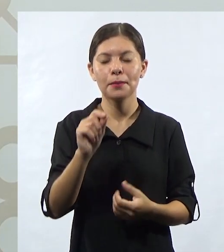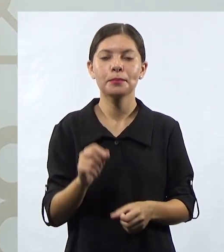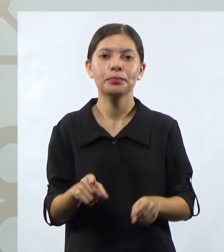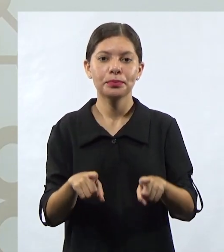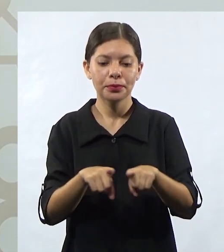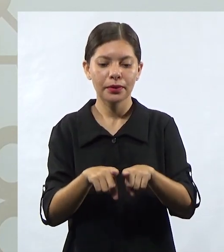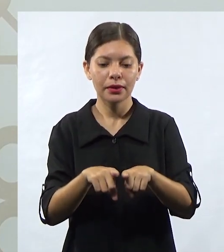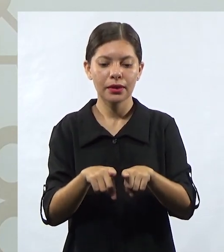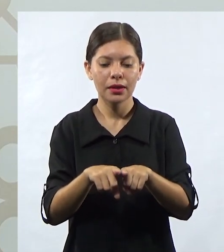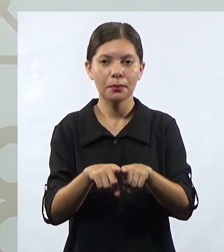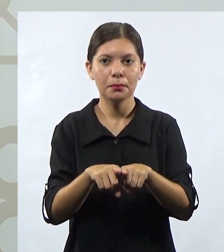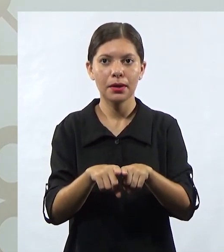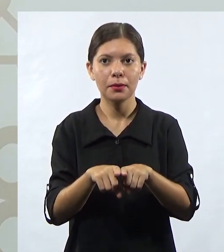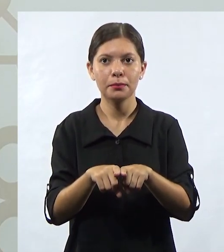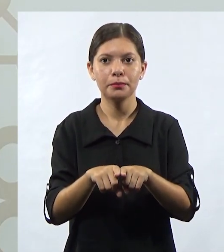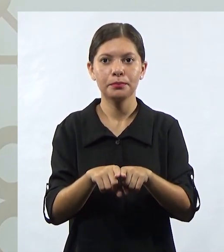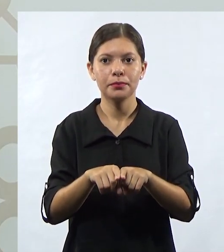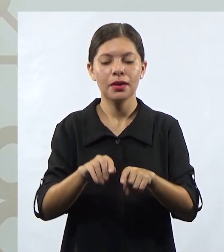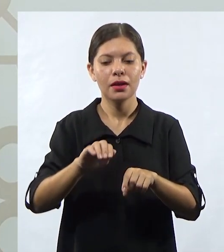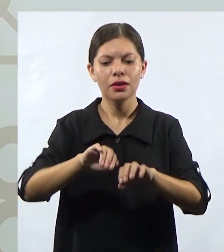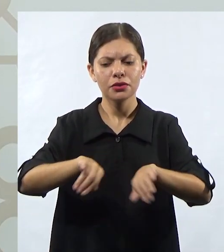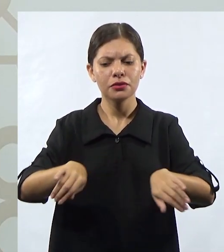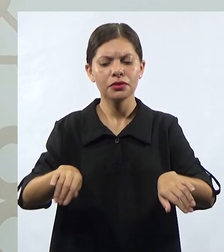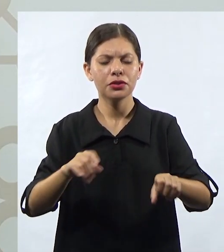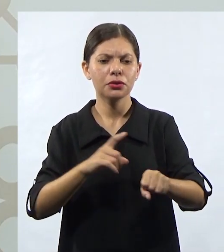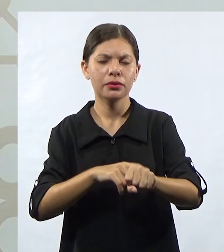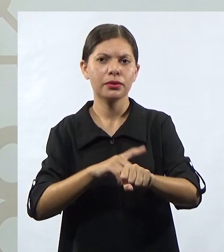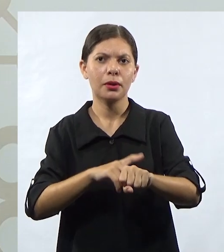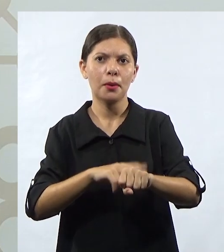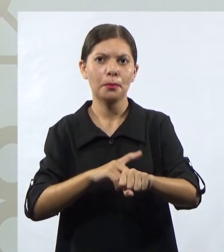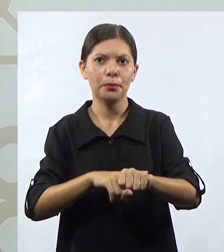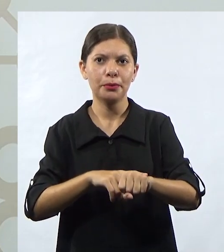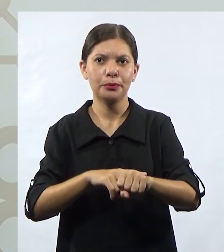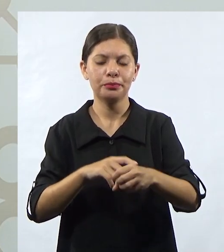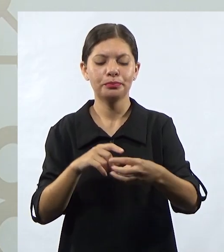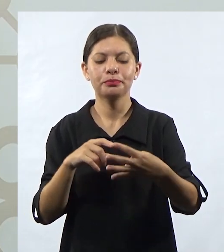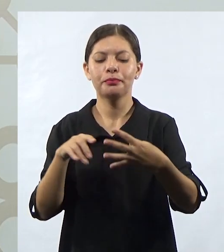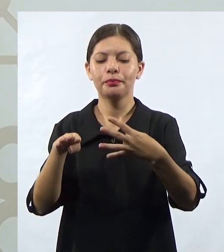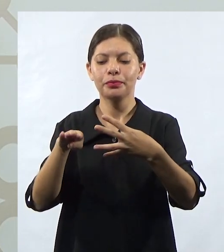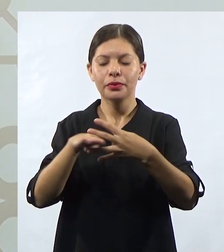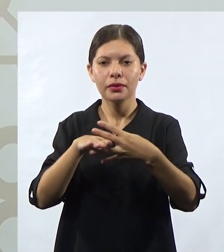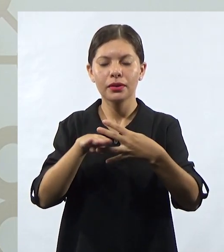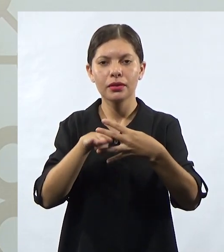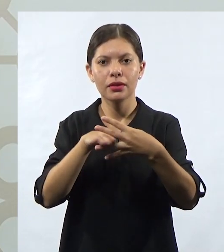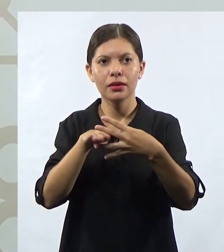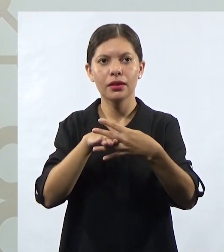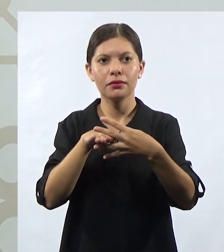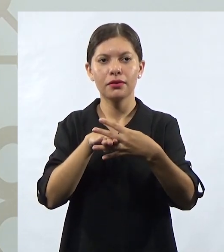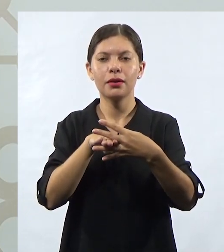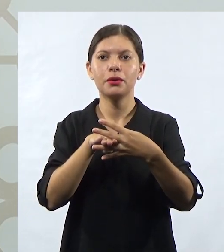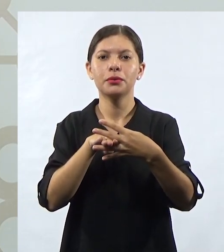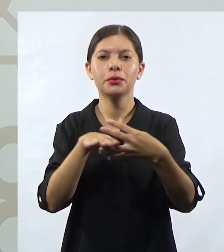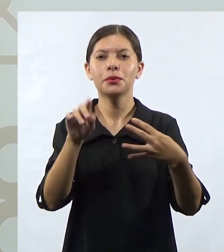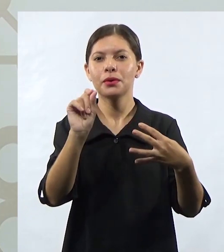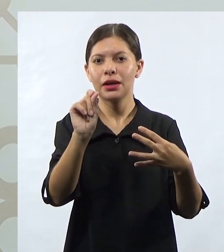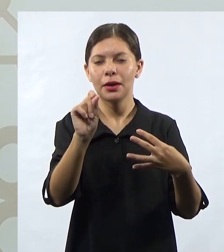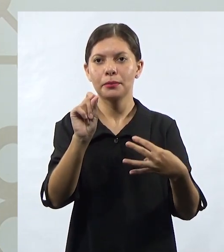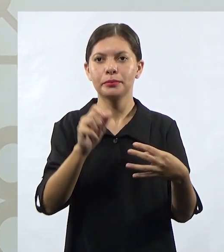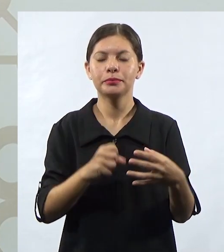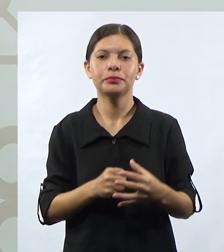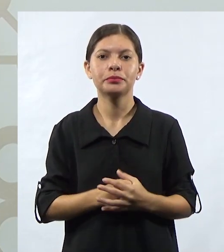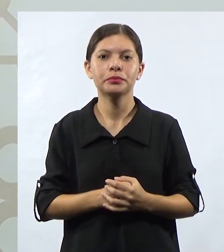do tempo. Então, é necessário que haja a concepção de um intervalo temporal. Que intervalo é esse? Você vai